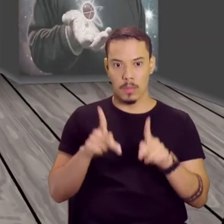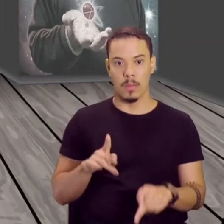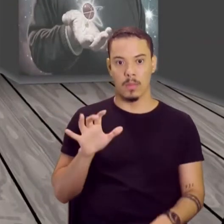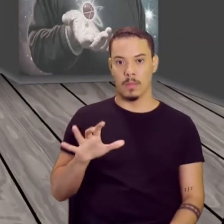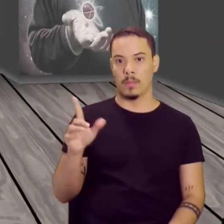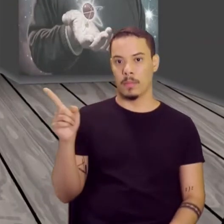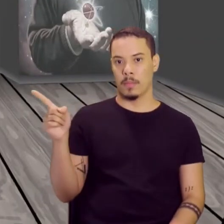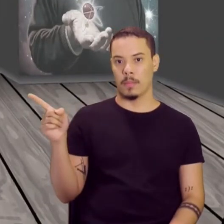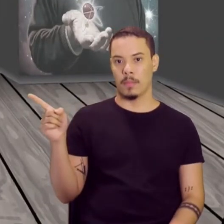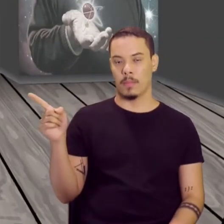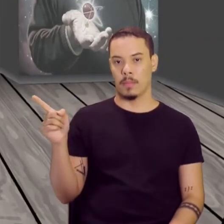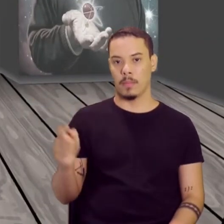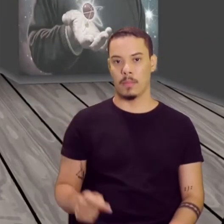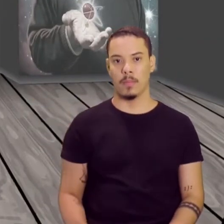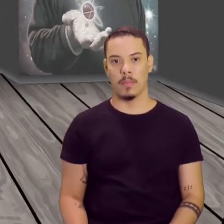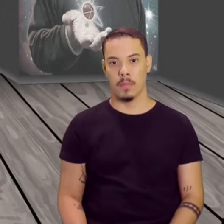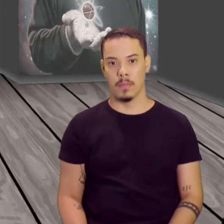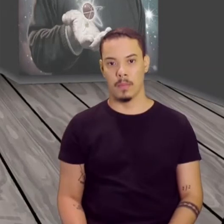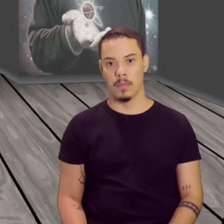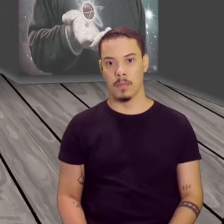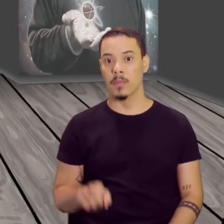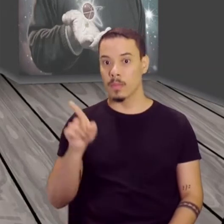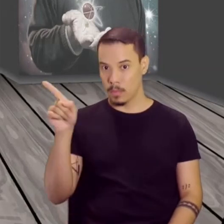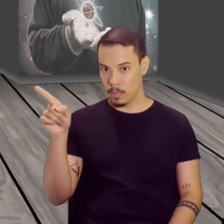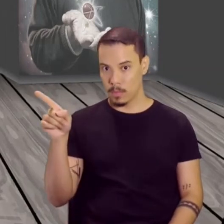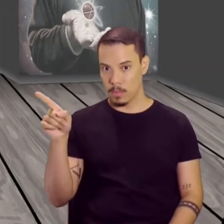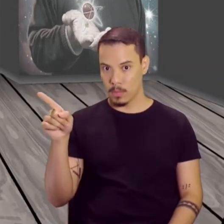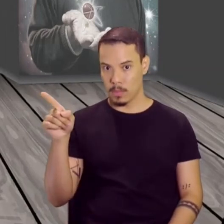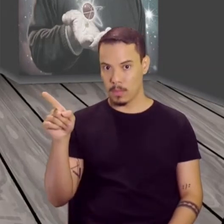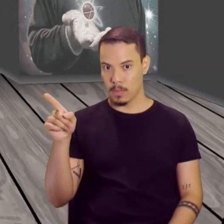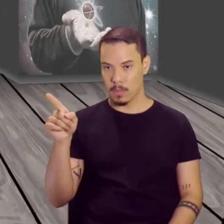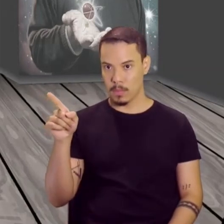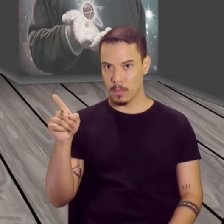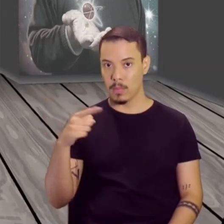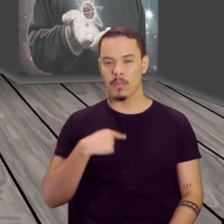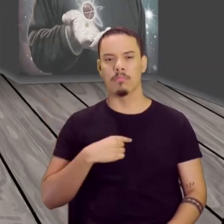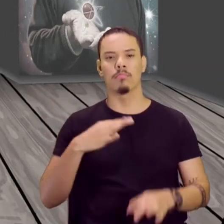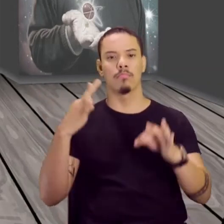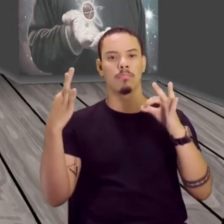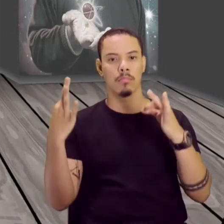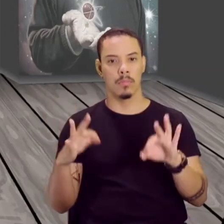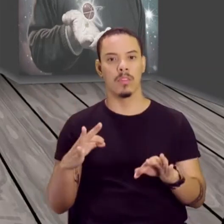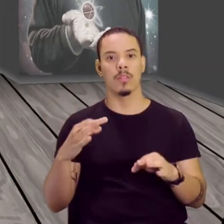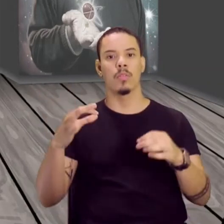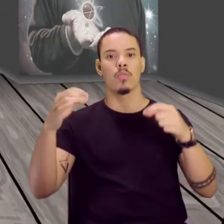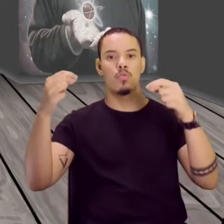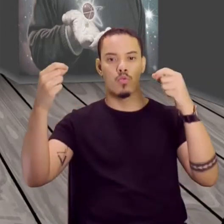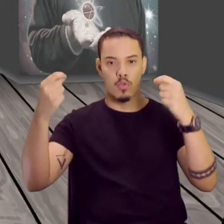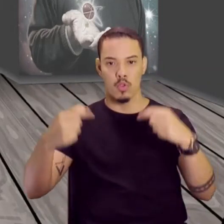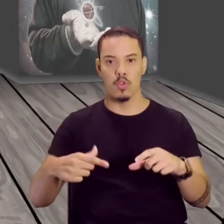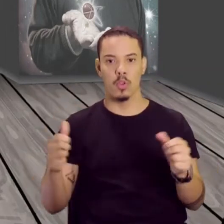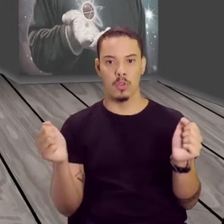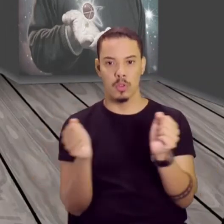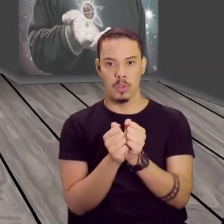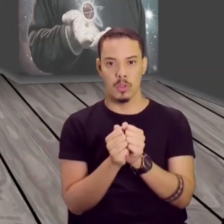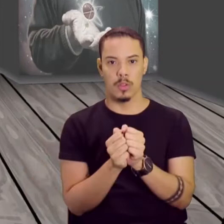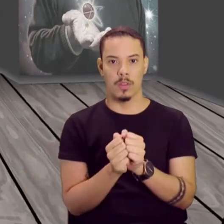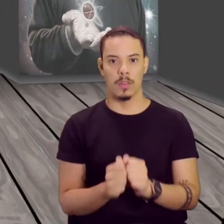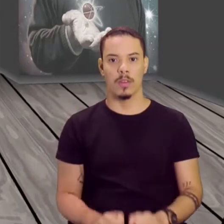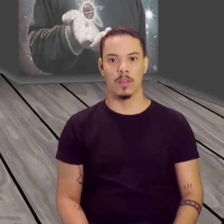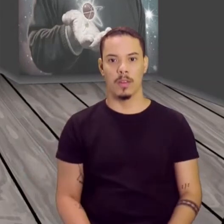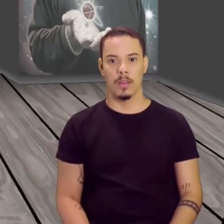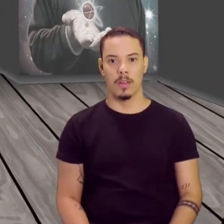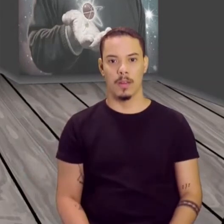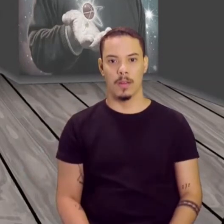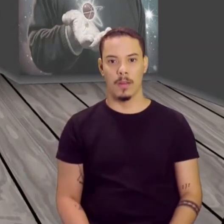posição, aqui, professora, e o livro assim, ó, eu garanto para você que os dois vão cair junto. Bora fazer? Vai, segura aí.